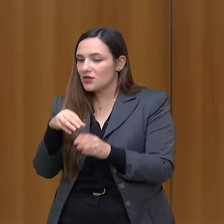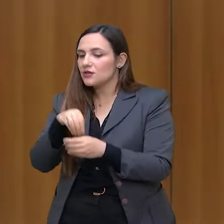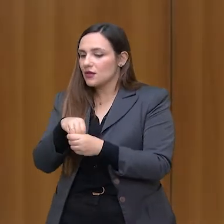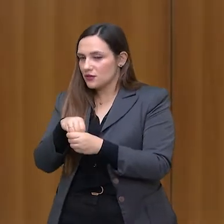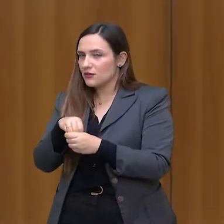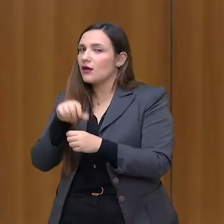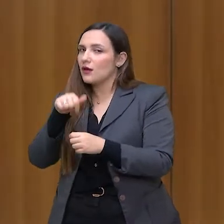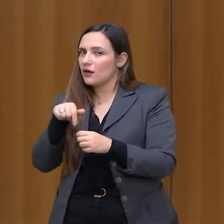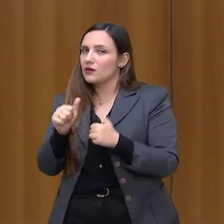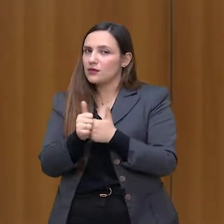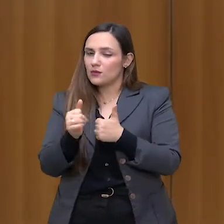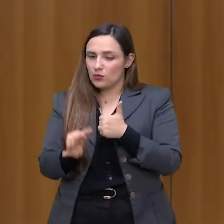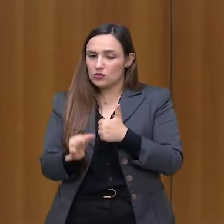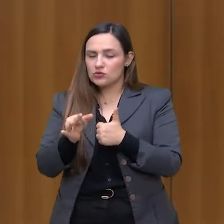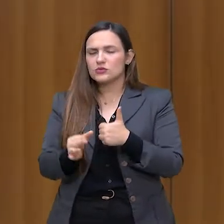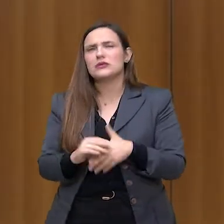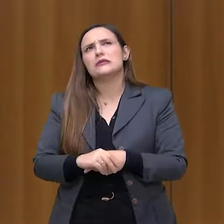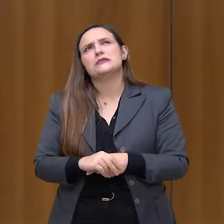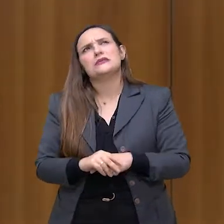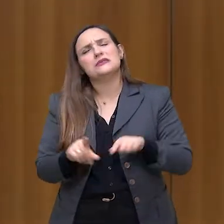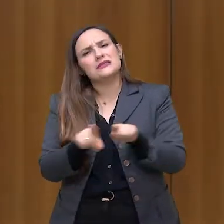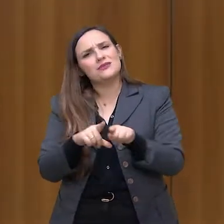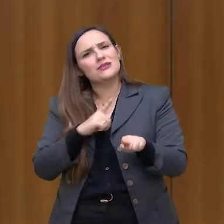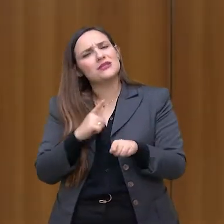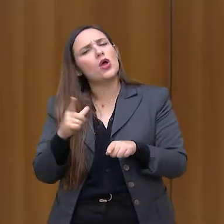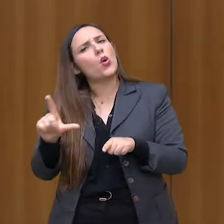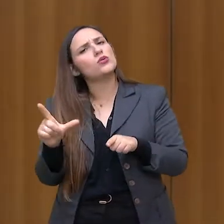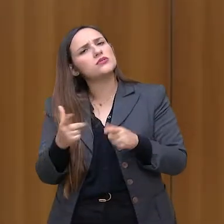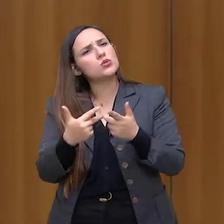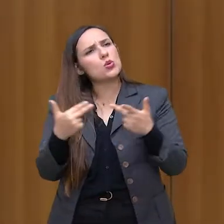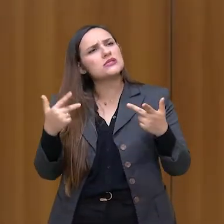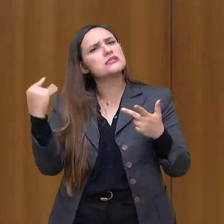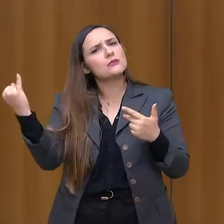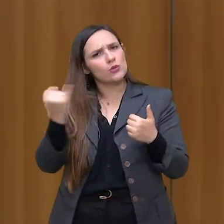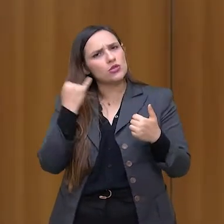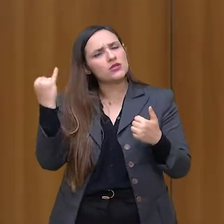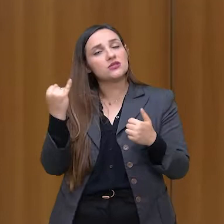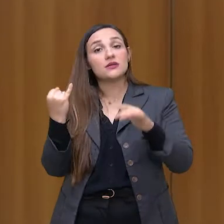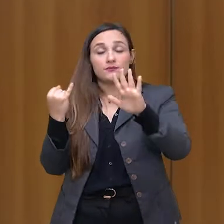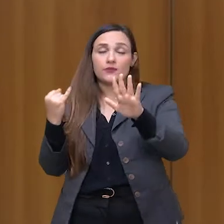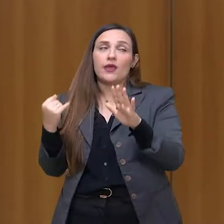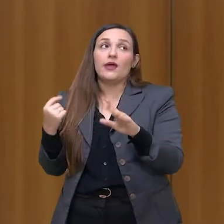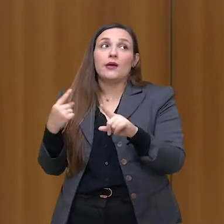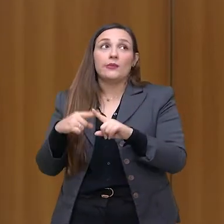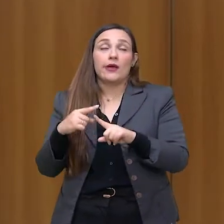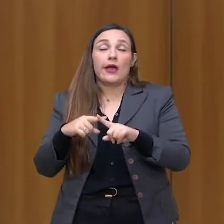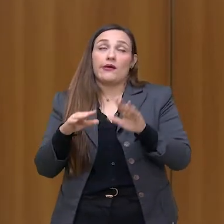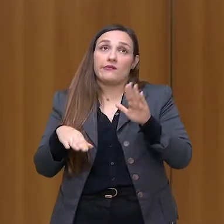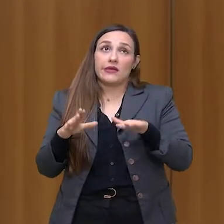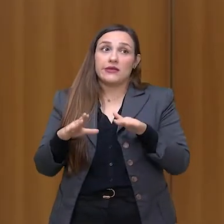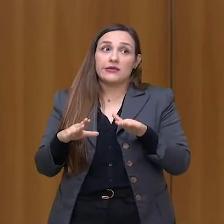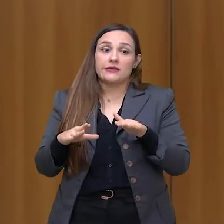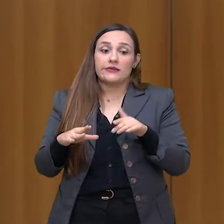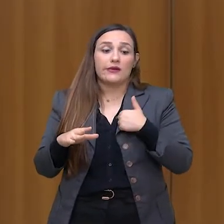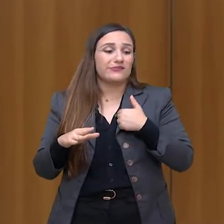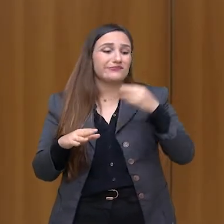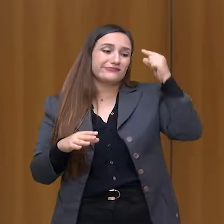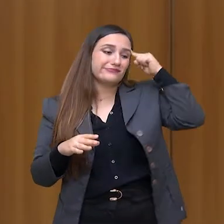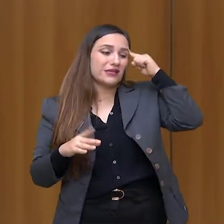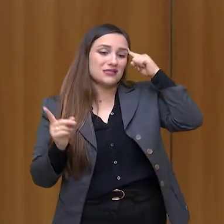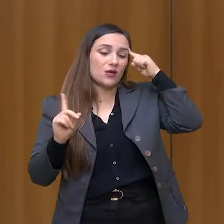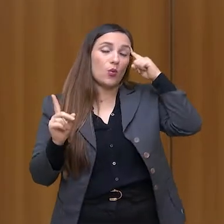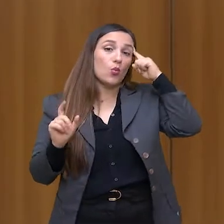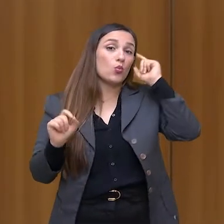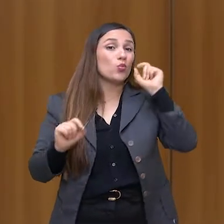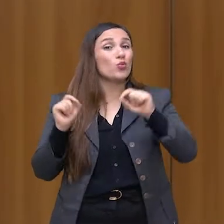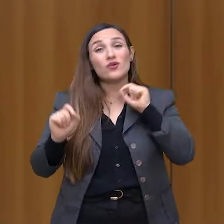no TJ. A outra coisa muito relevante que vai, porque às vezes a gente não pensa, Fernanda, mas